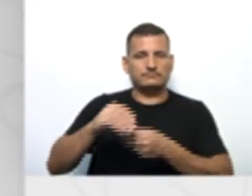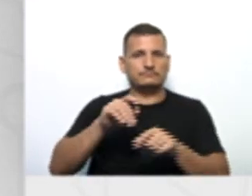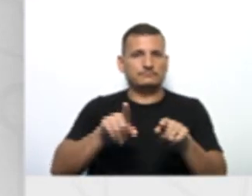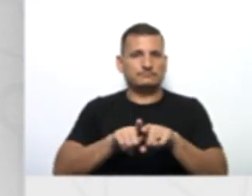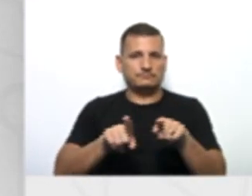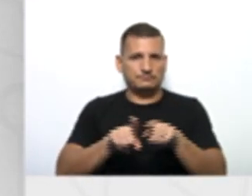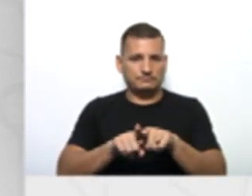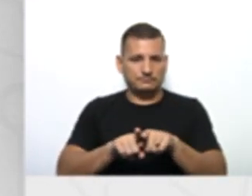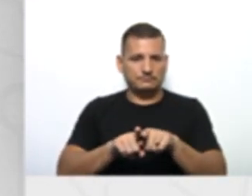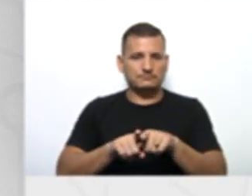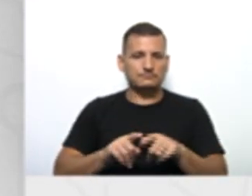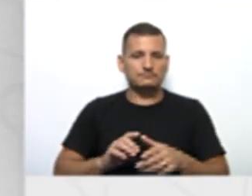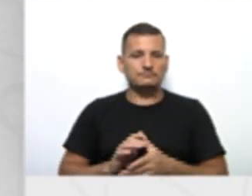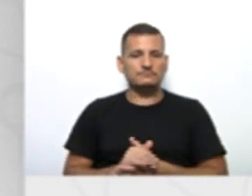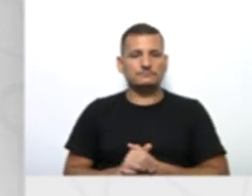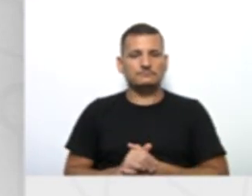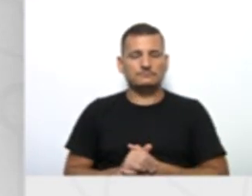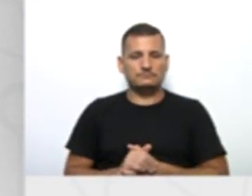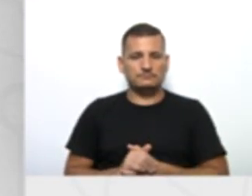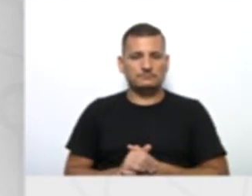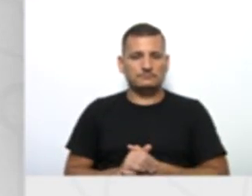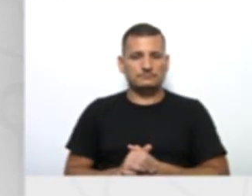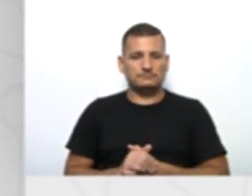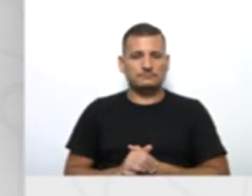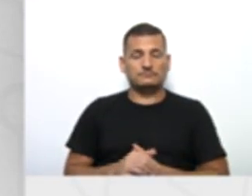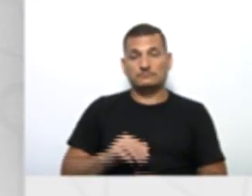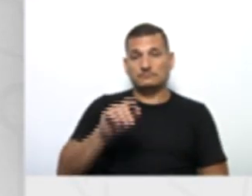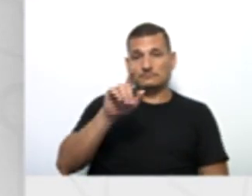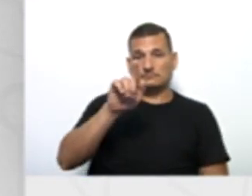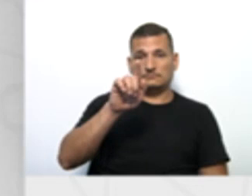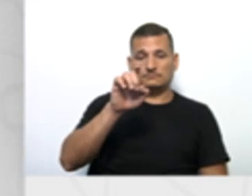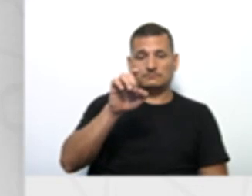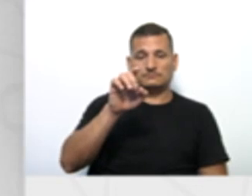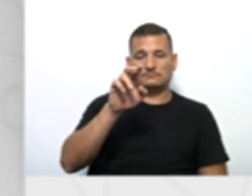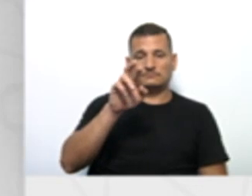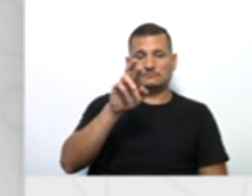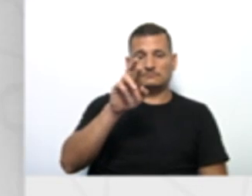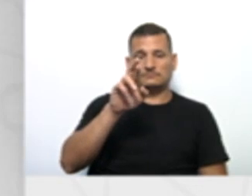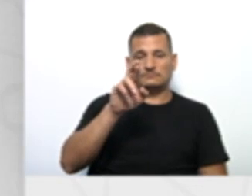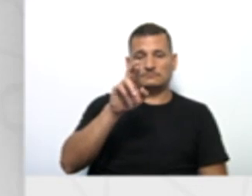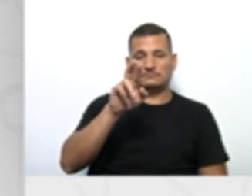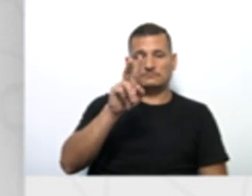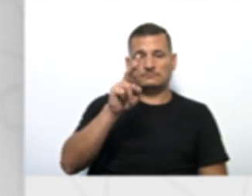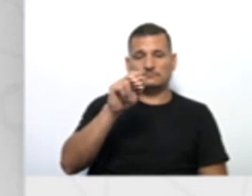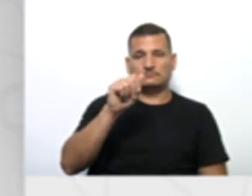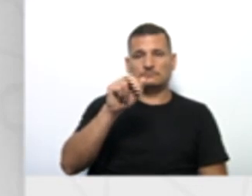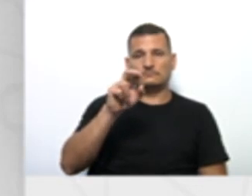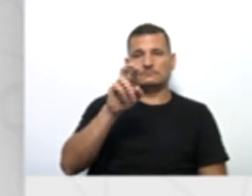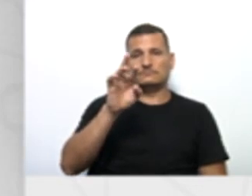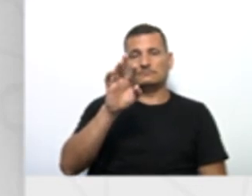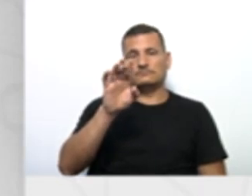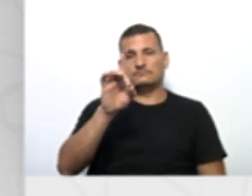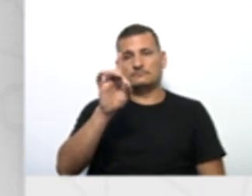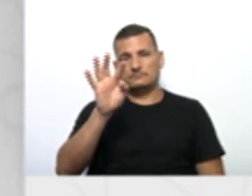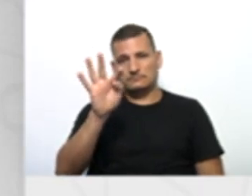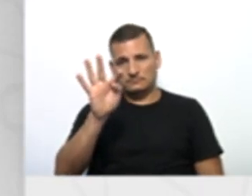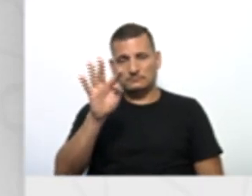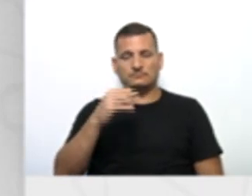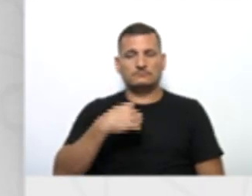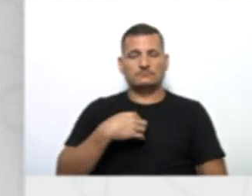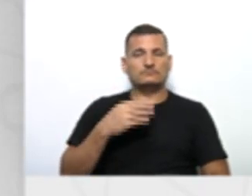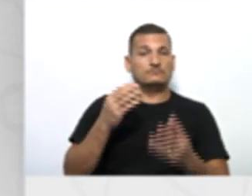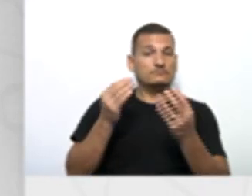faço? Esse trecho aqui é do Gerard. Então, dessa forma, eu indico que é de